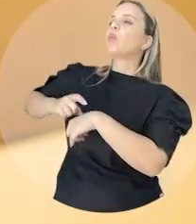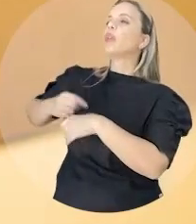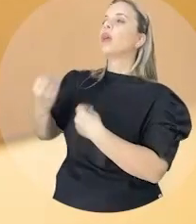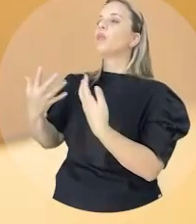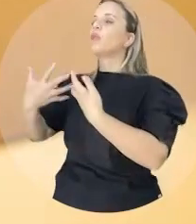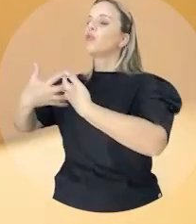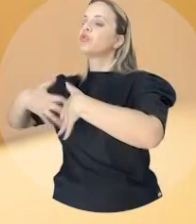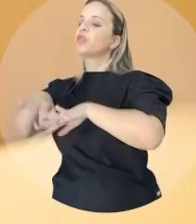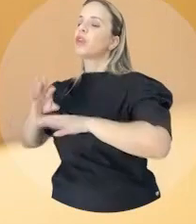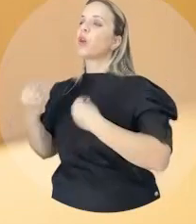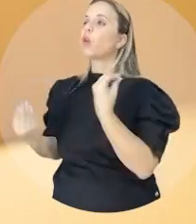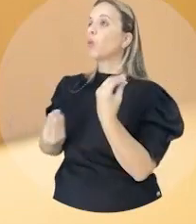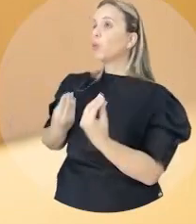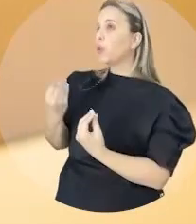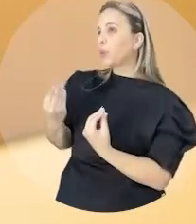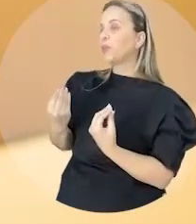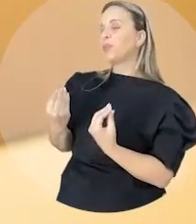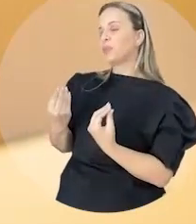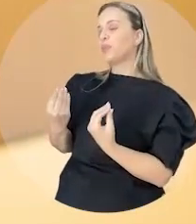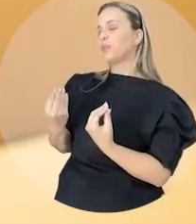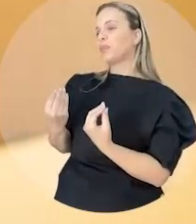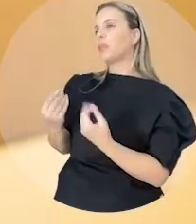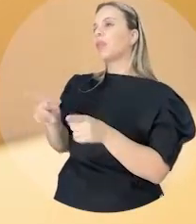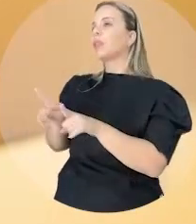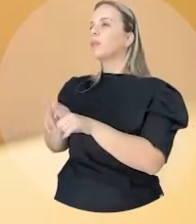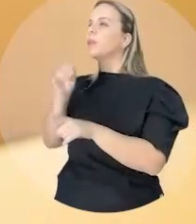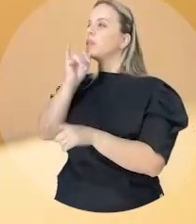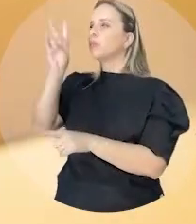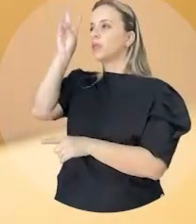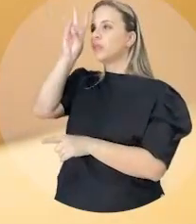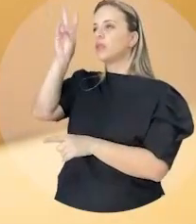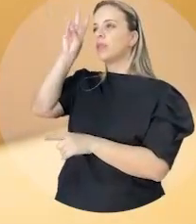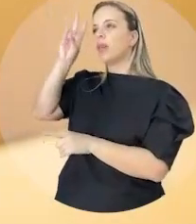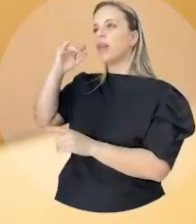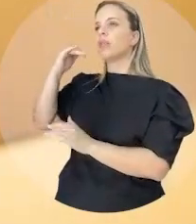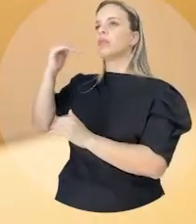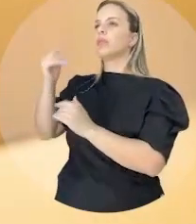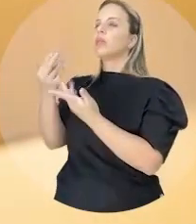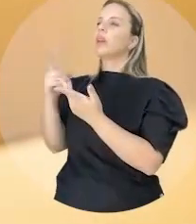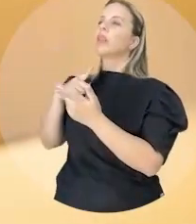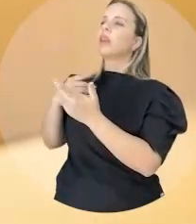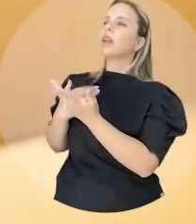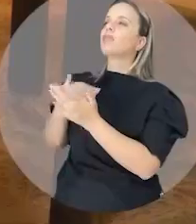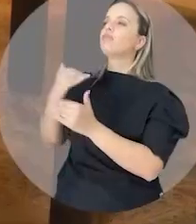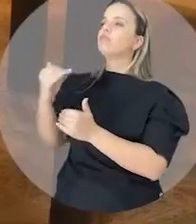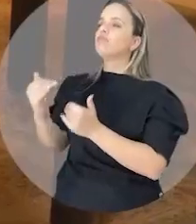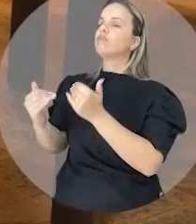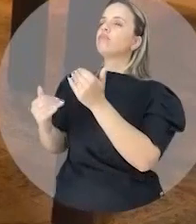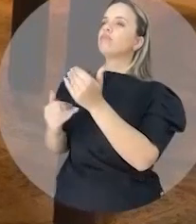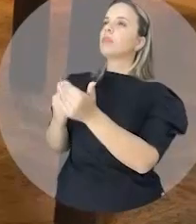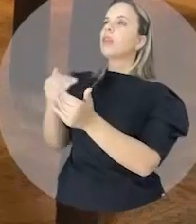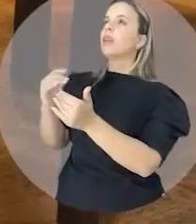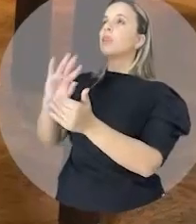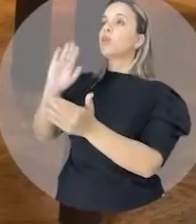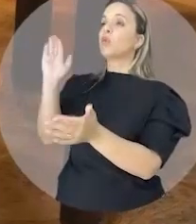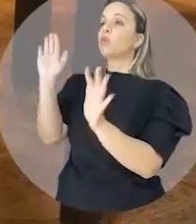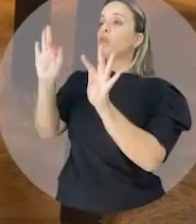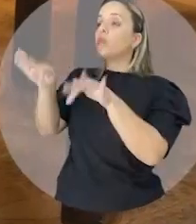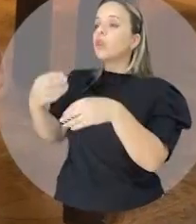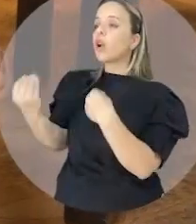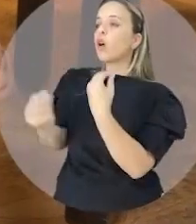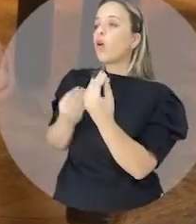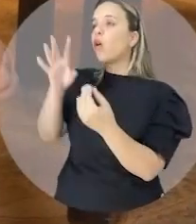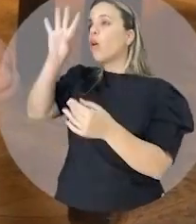né? E assim, essas pontas todas que vão se abrindo, depois como elas vão